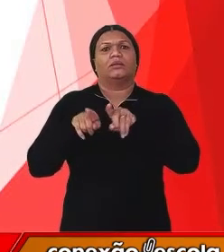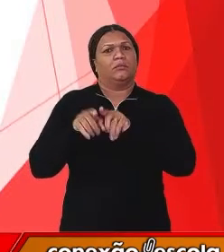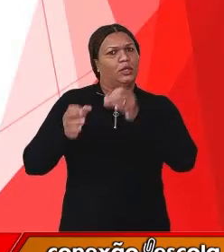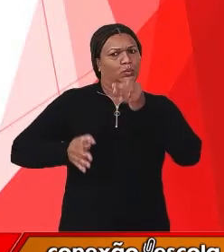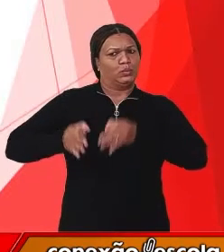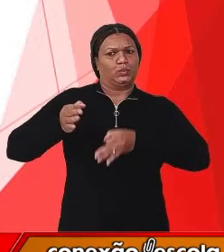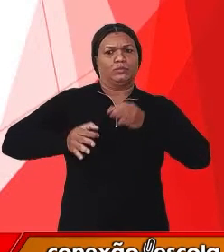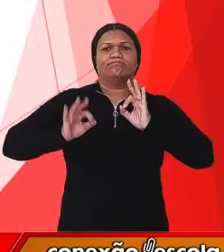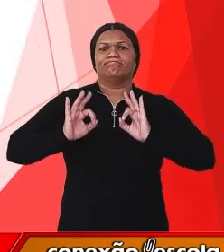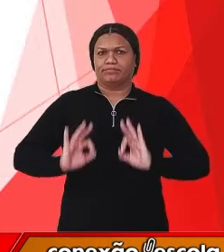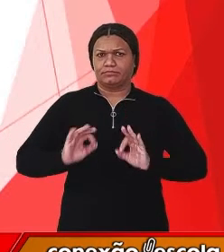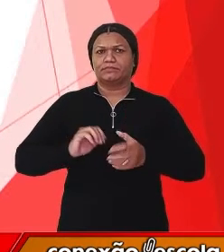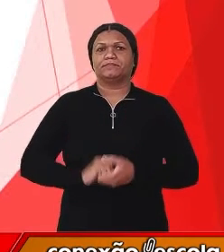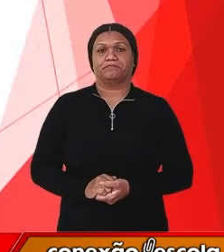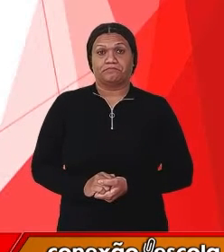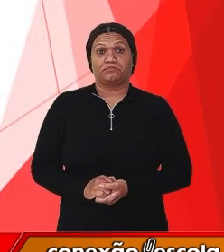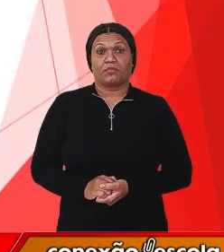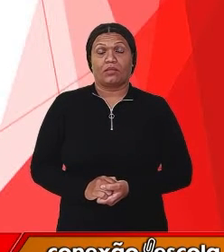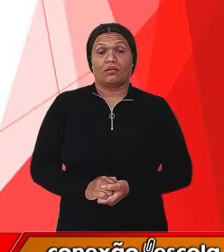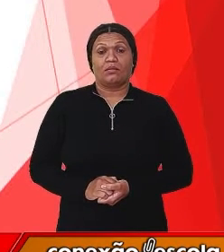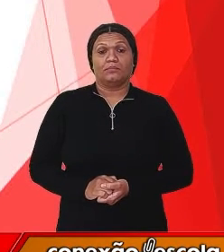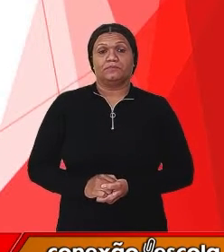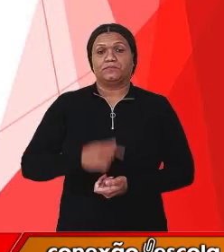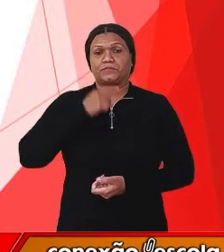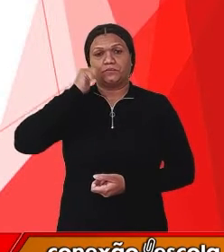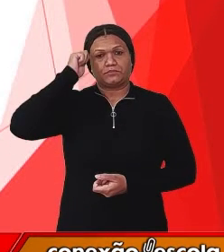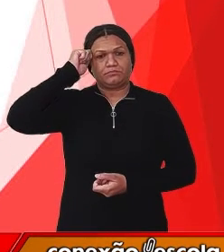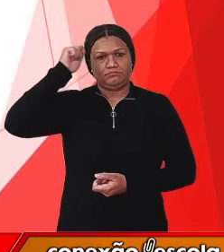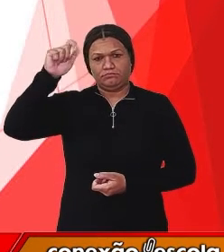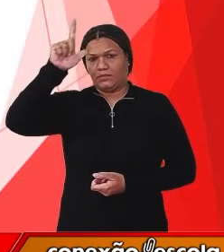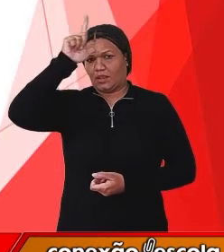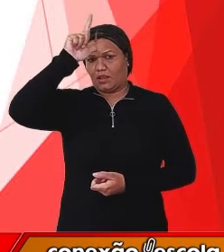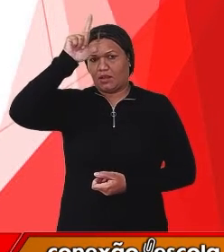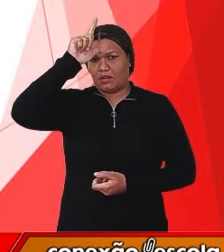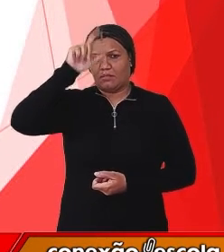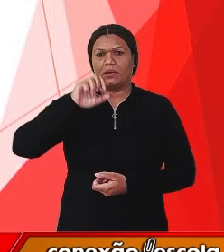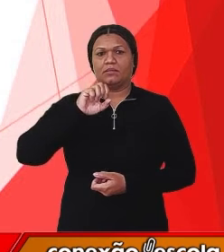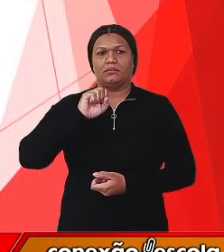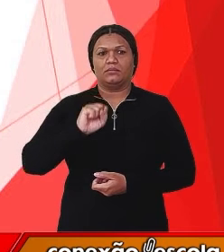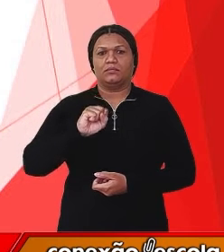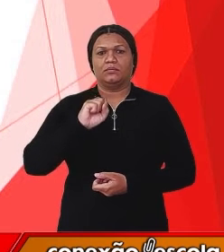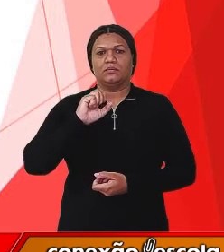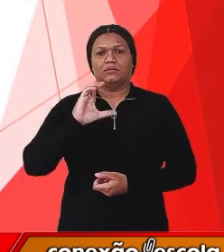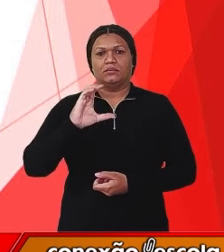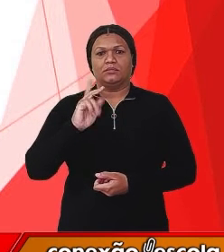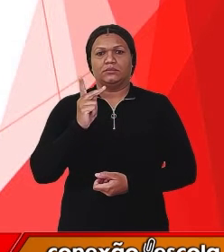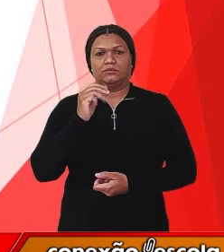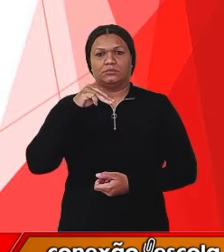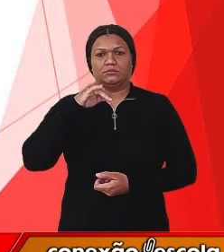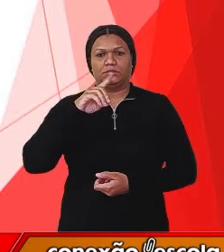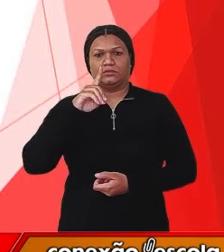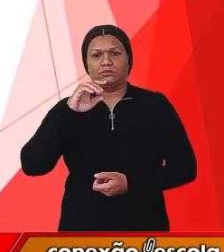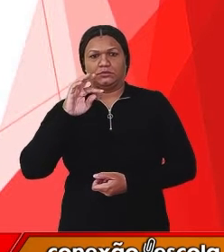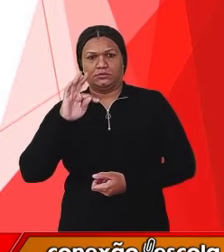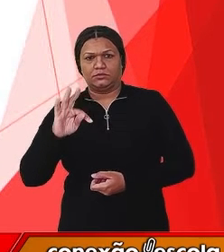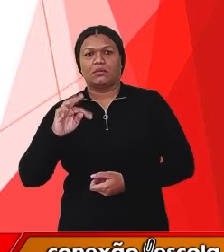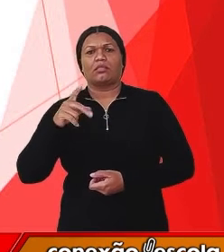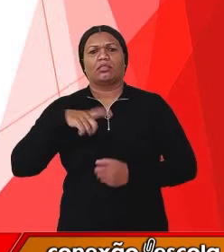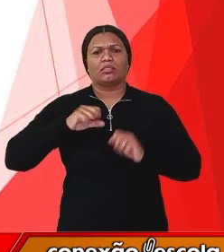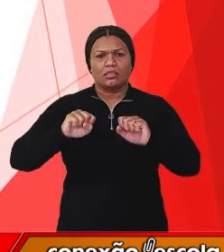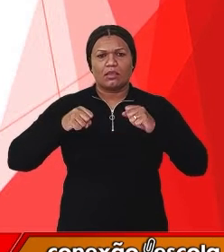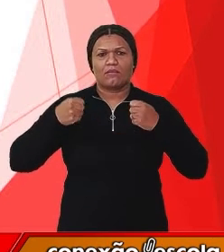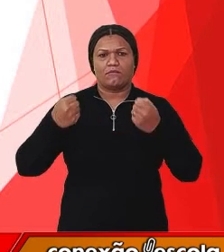O pensador alemão Jörn Husen, que defende em sua teoria que o ensino